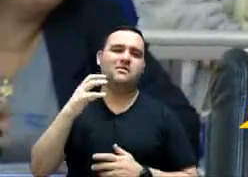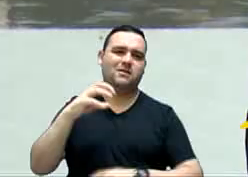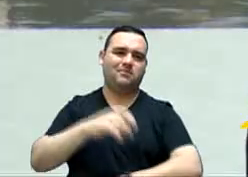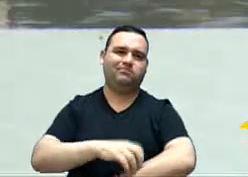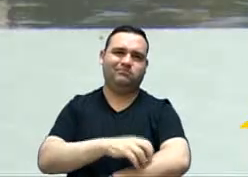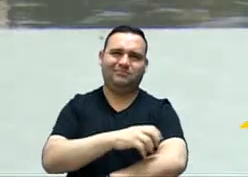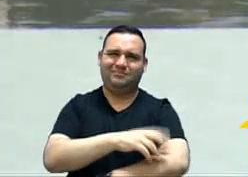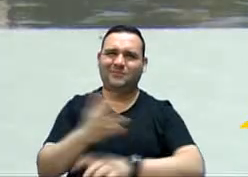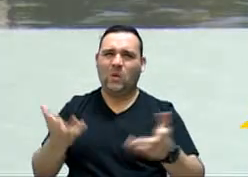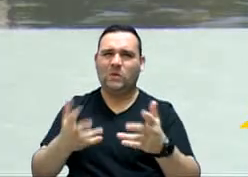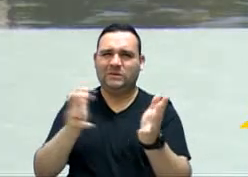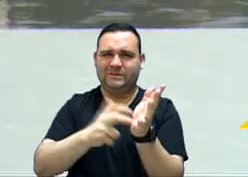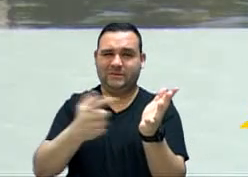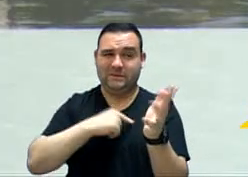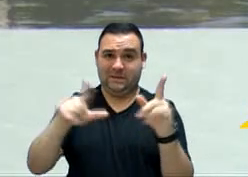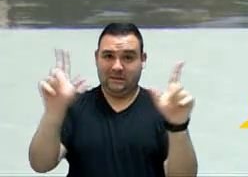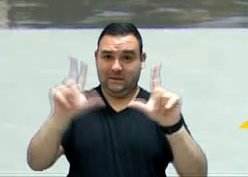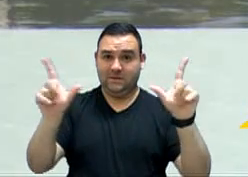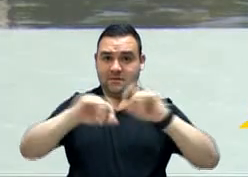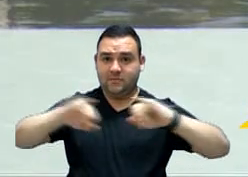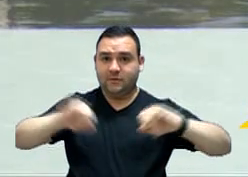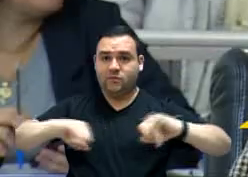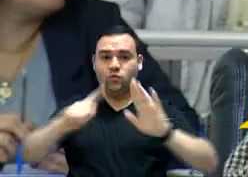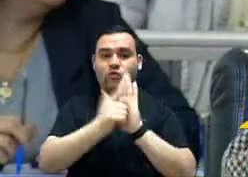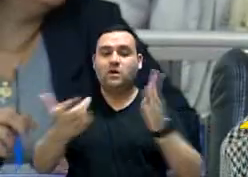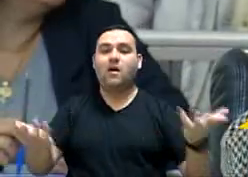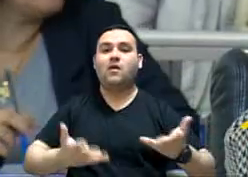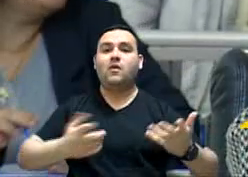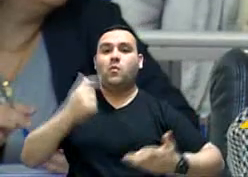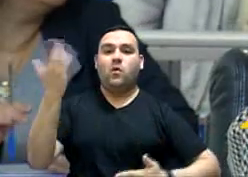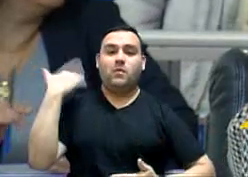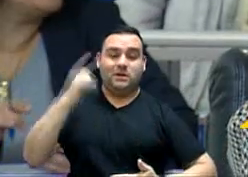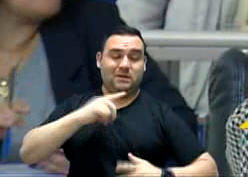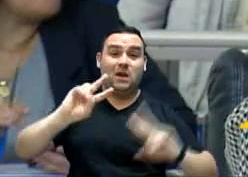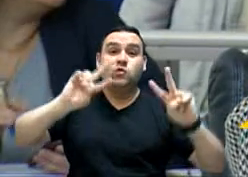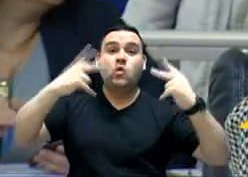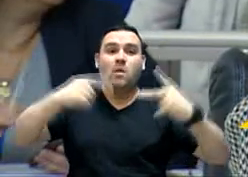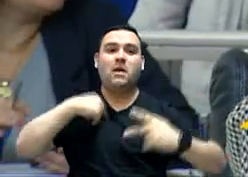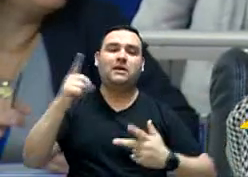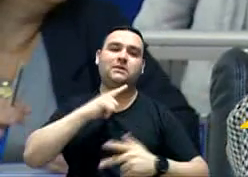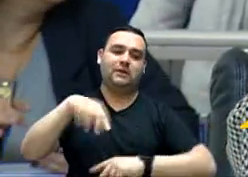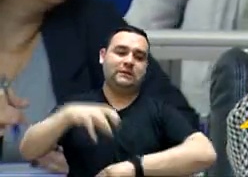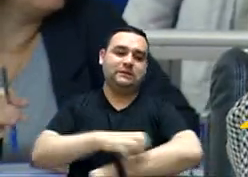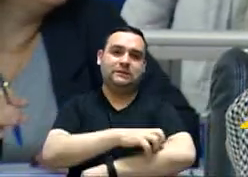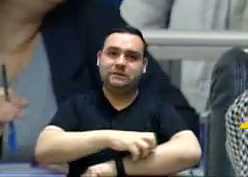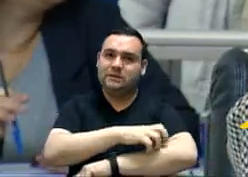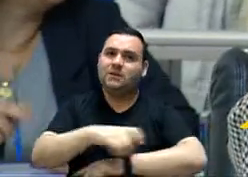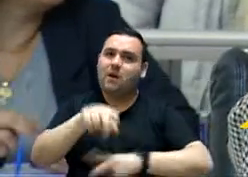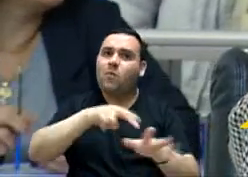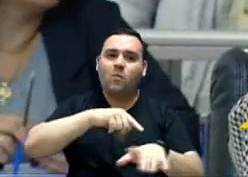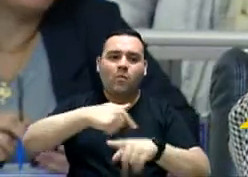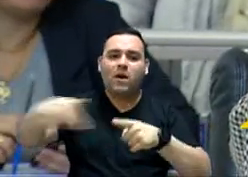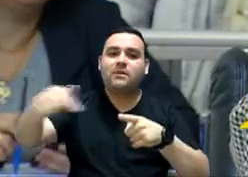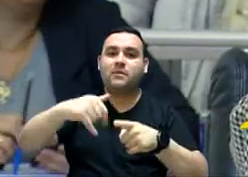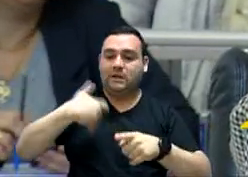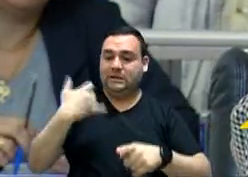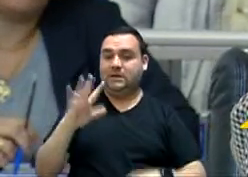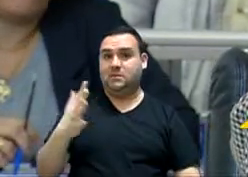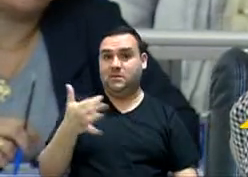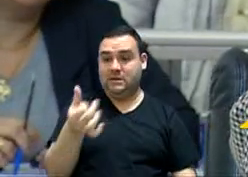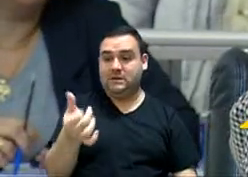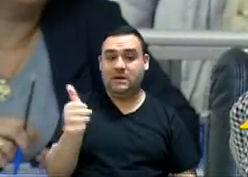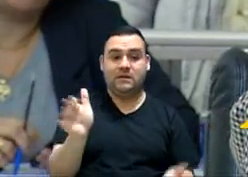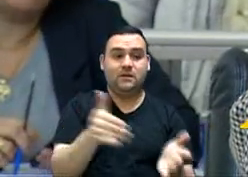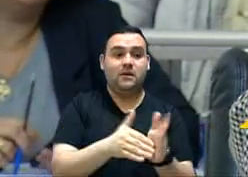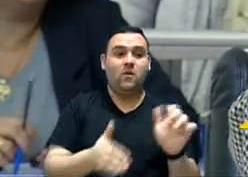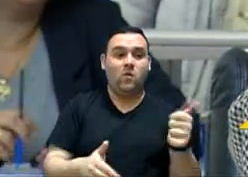Matéria hoje pela manhã na televisão. Saiu aqui no jornal agora recentemente, dobra o número de casos de sarampo em uma semana. Criança com idade de 6